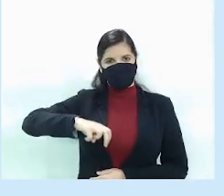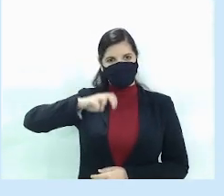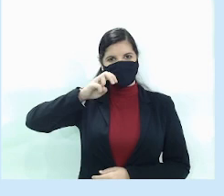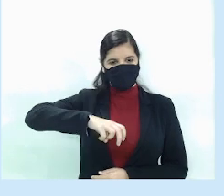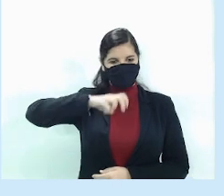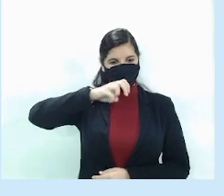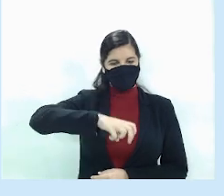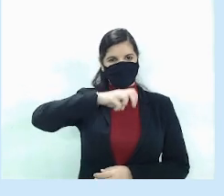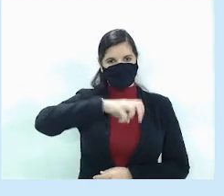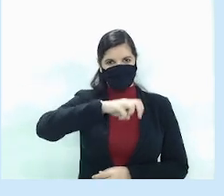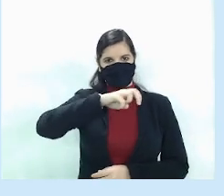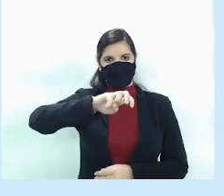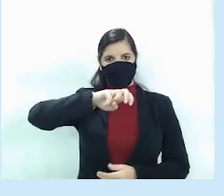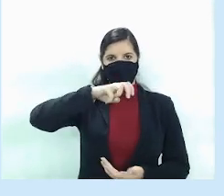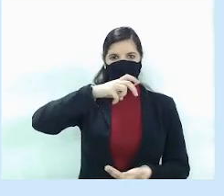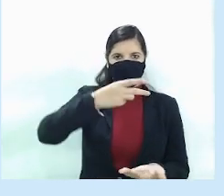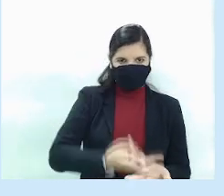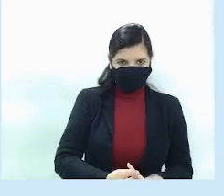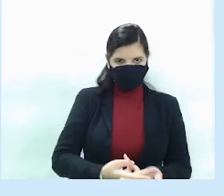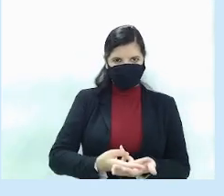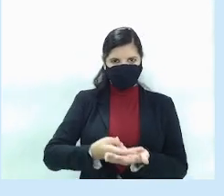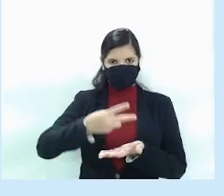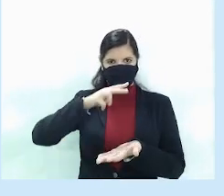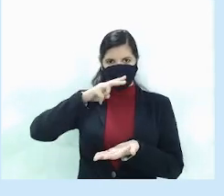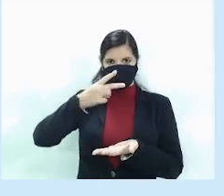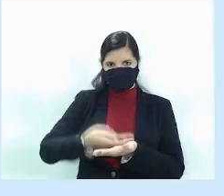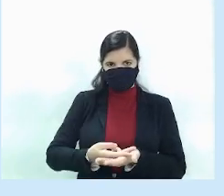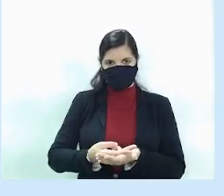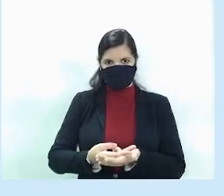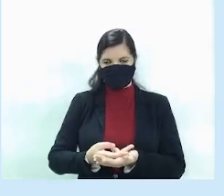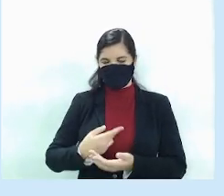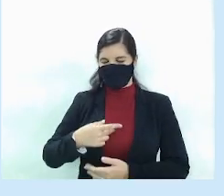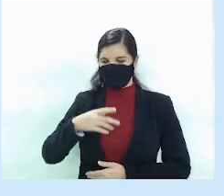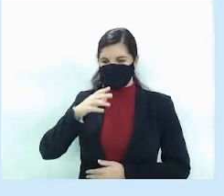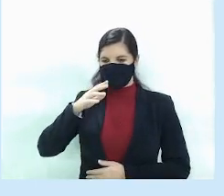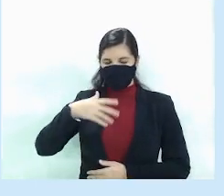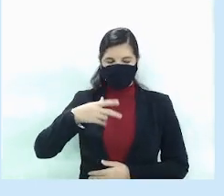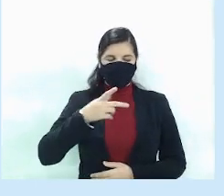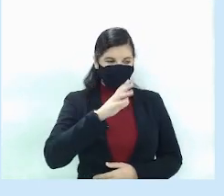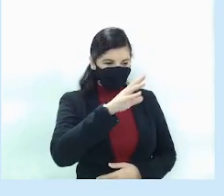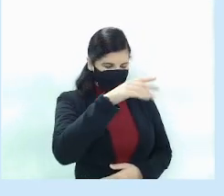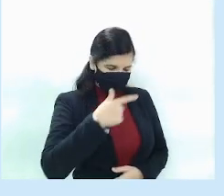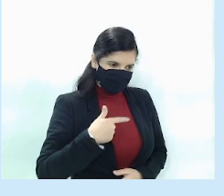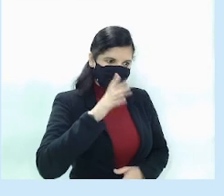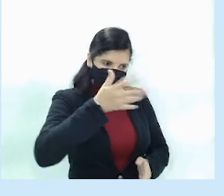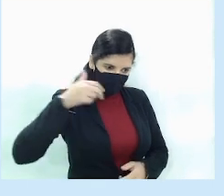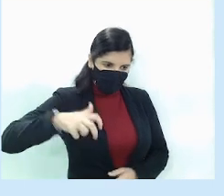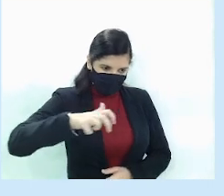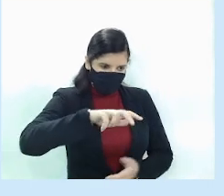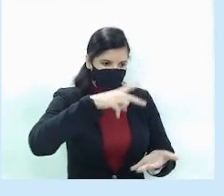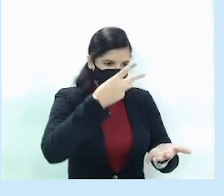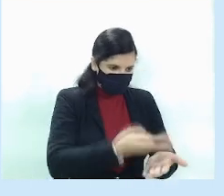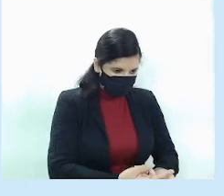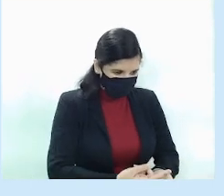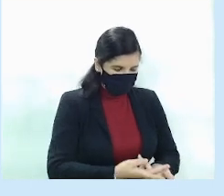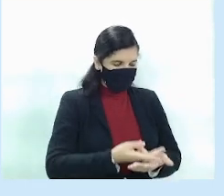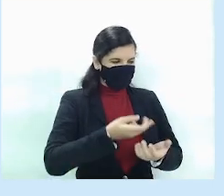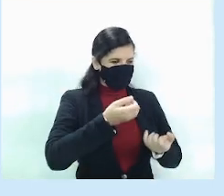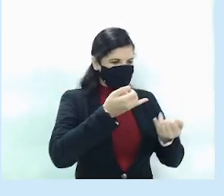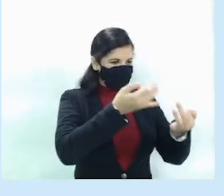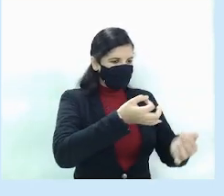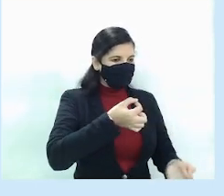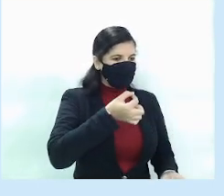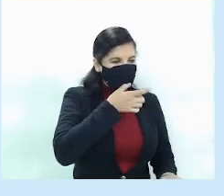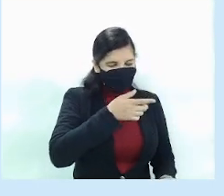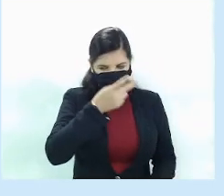você tropeça, você cai, e aí você vai relatar isso para outra pessoa, e aí você conta de uma forma que